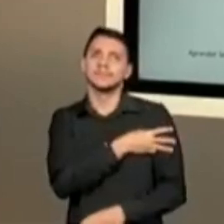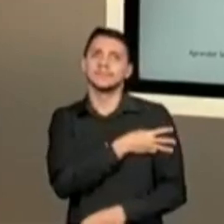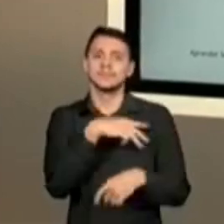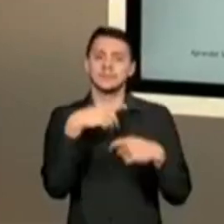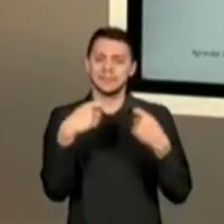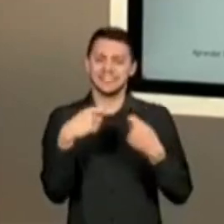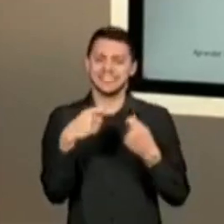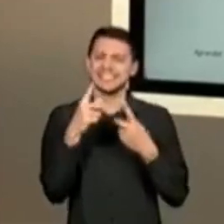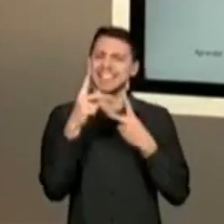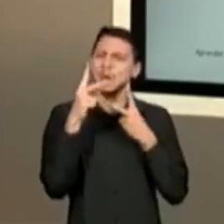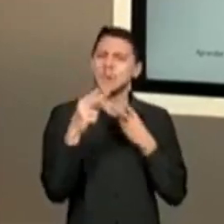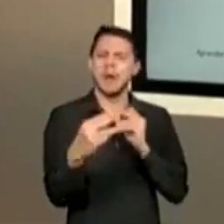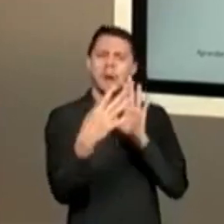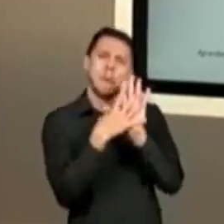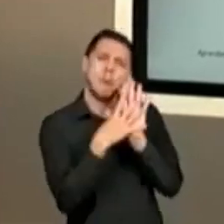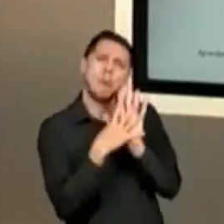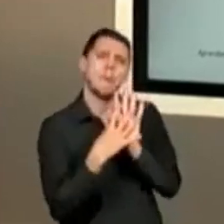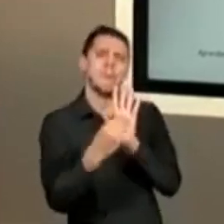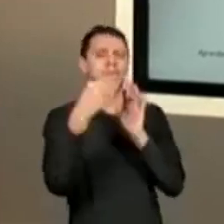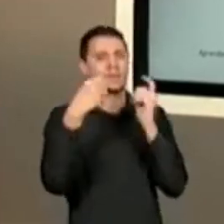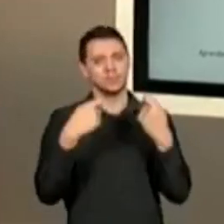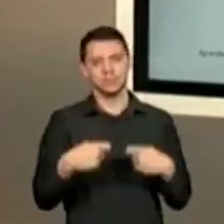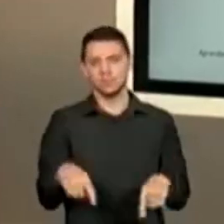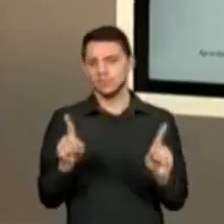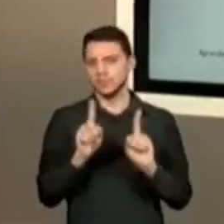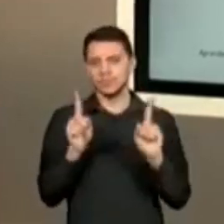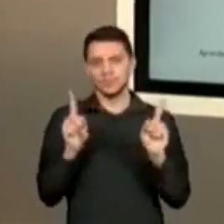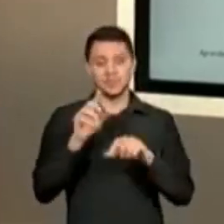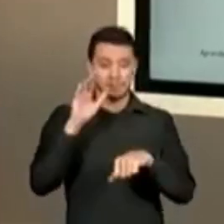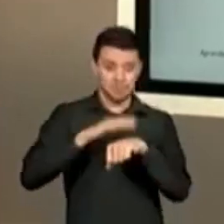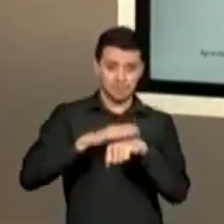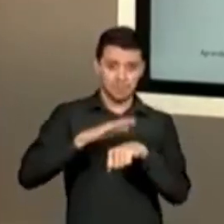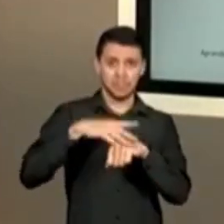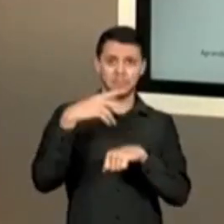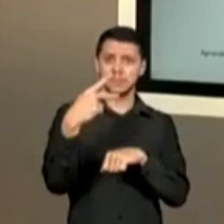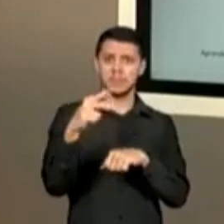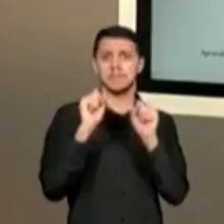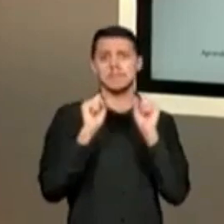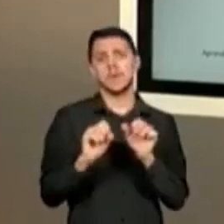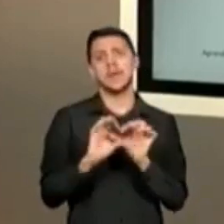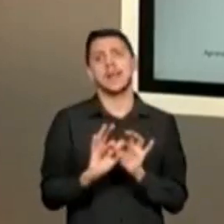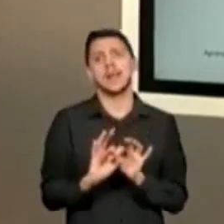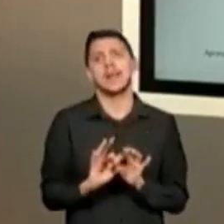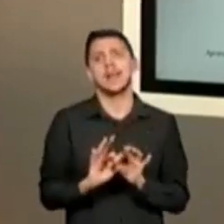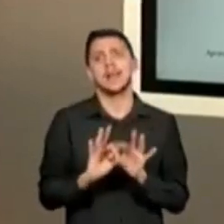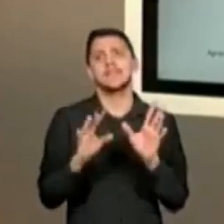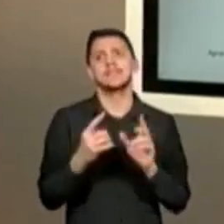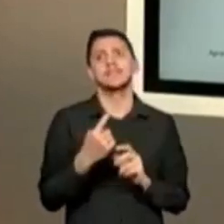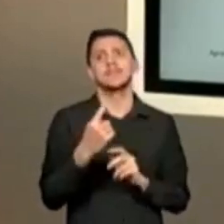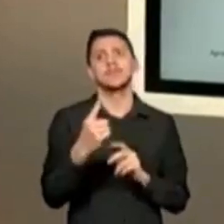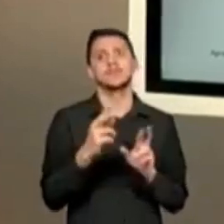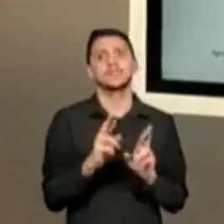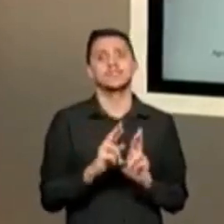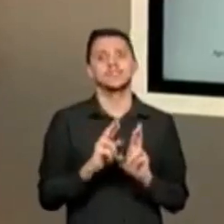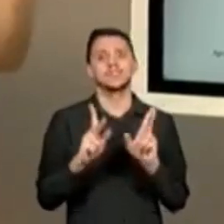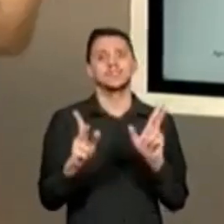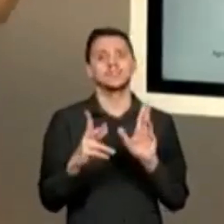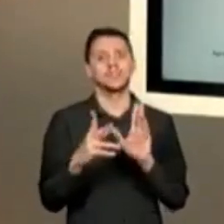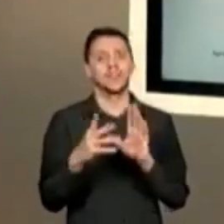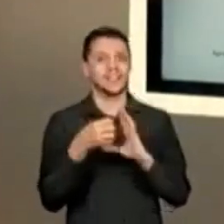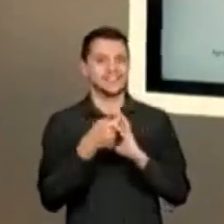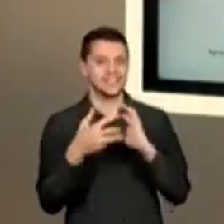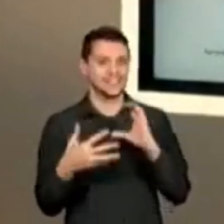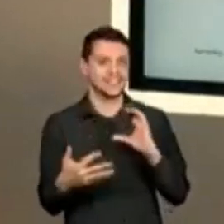ser a que você vai falar, ok? Você pode colocar uma outra característica diferente, certo? Então, vamos